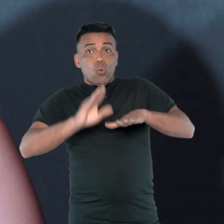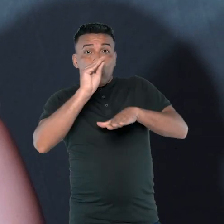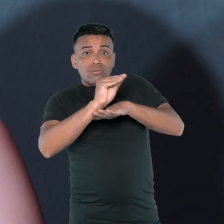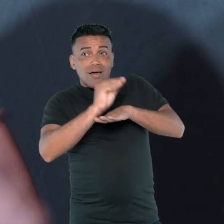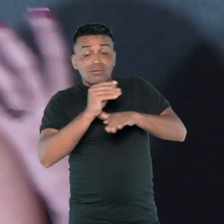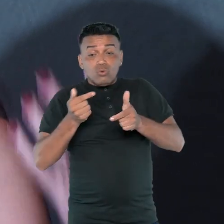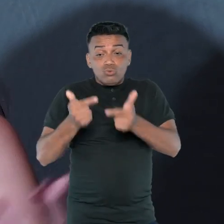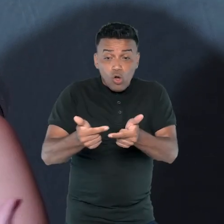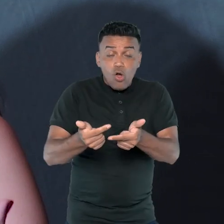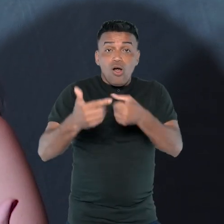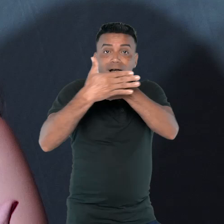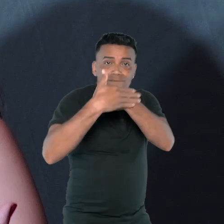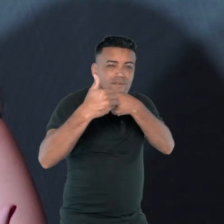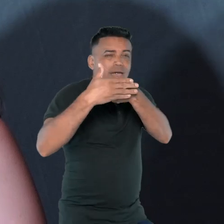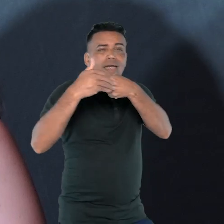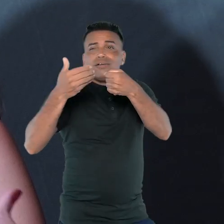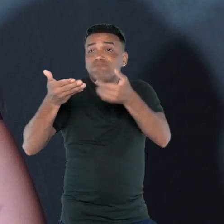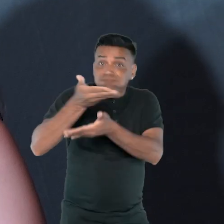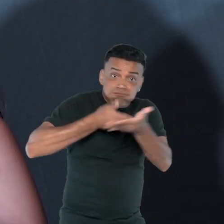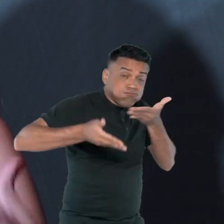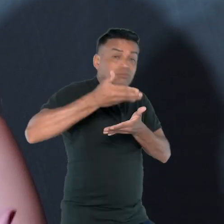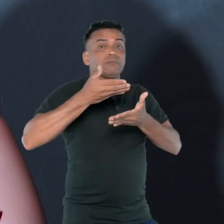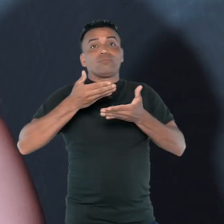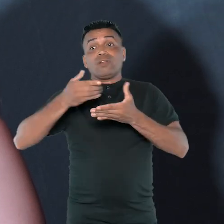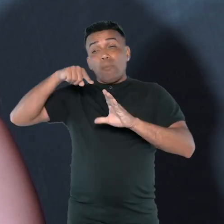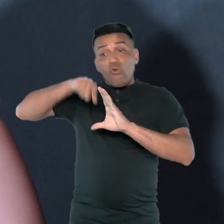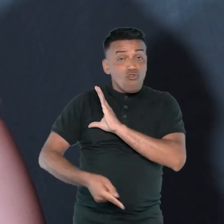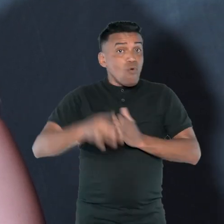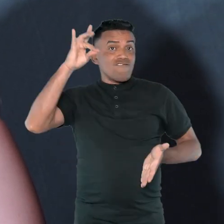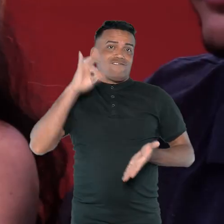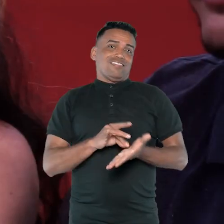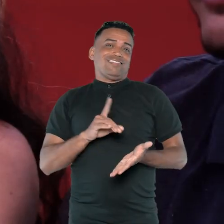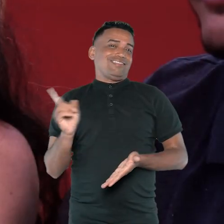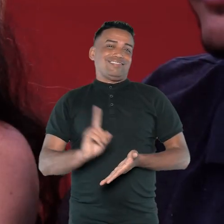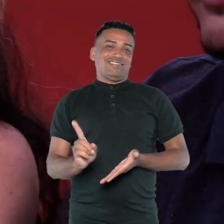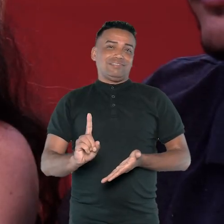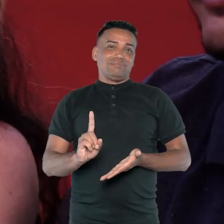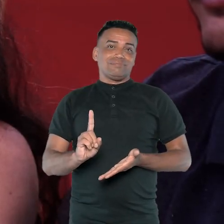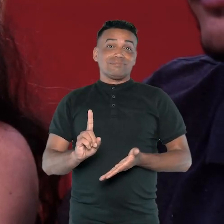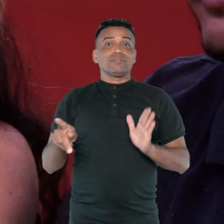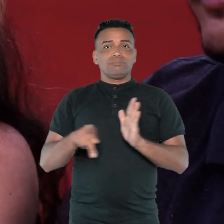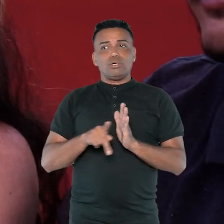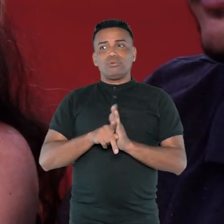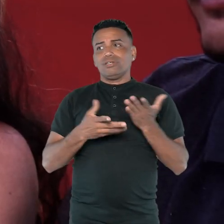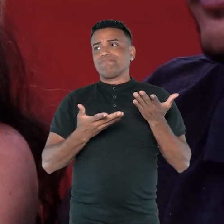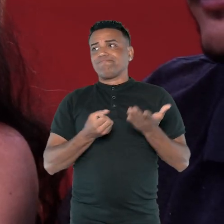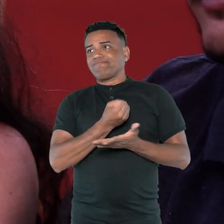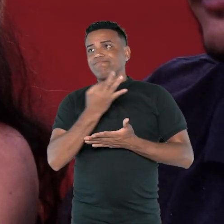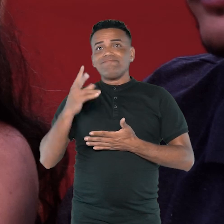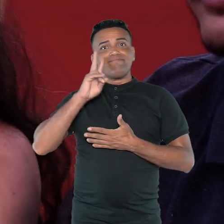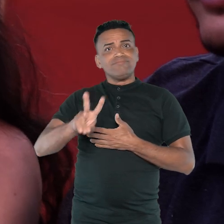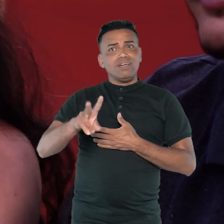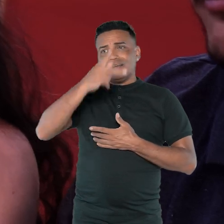de afetos muito dissonantes, a gente não alcança a sua verdade, né? A gente não alcança, inclusive, esse ponto do quanto que a gente vê, às